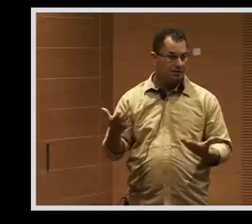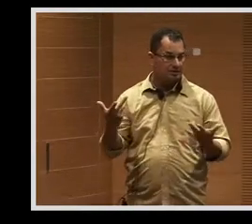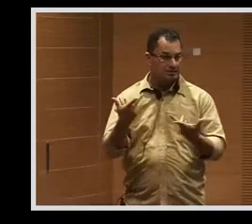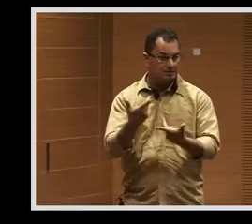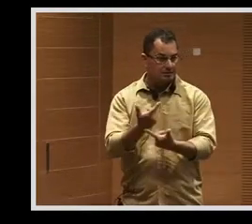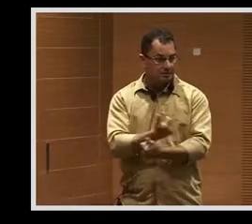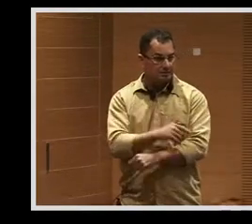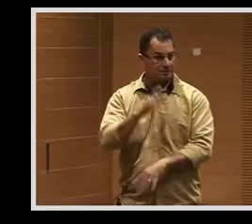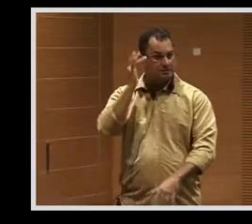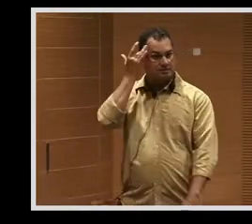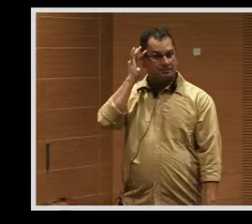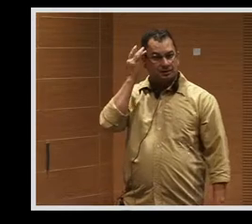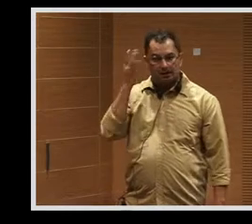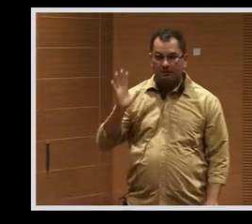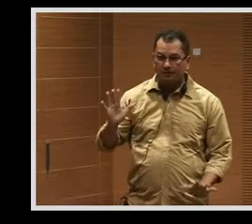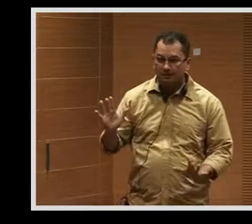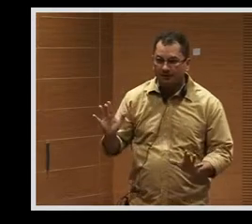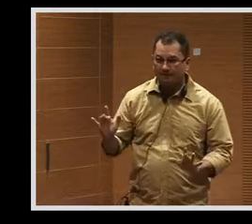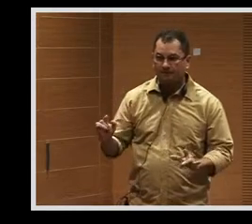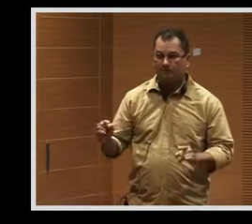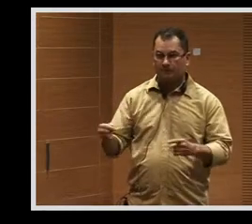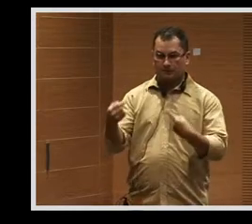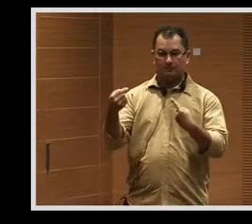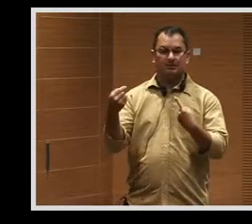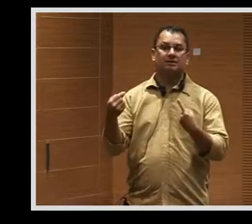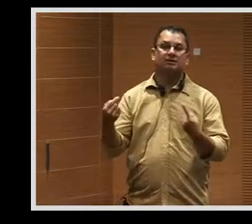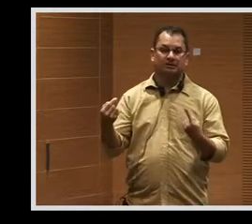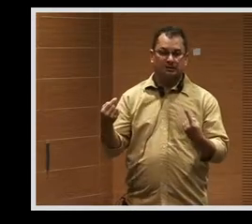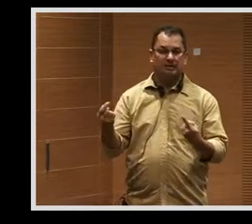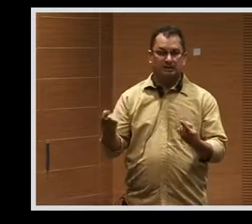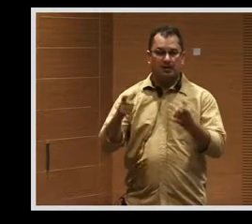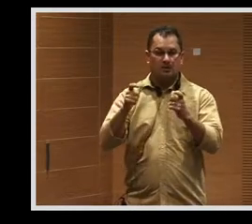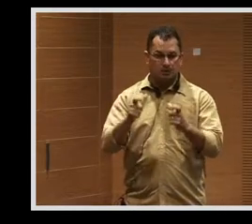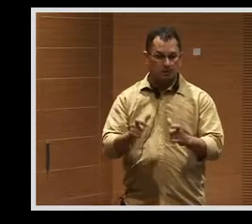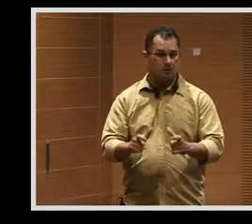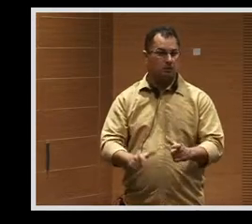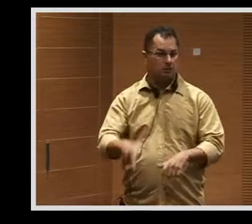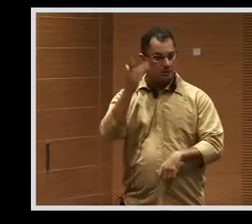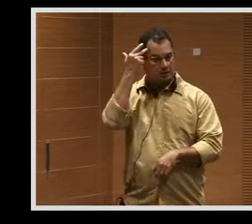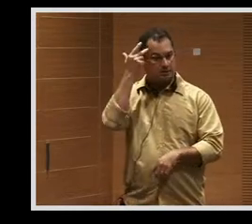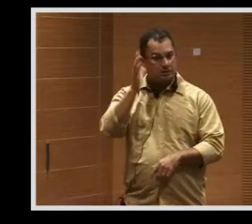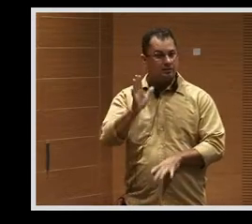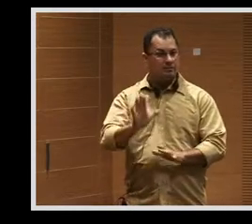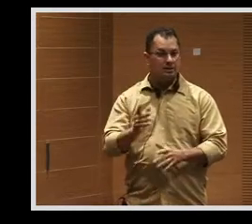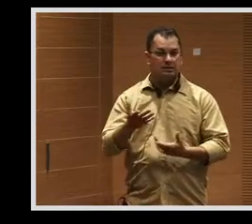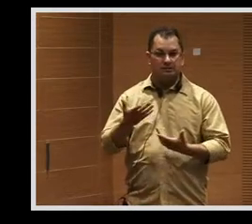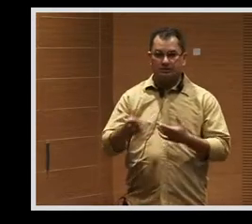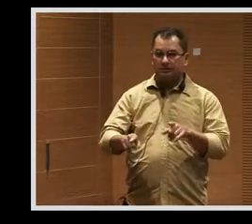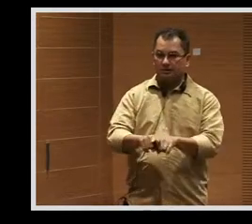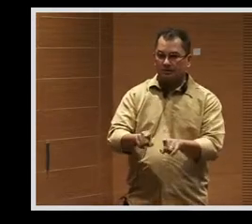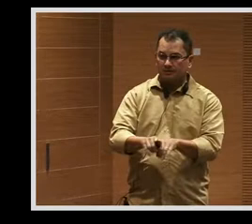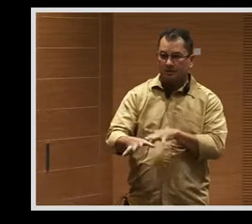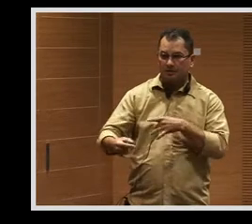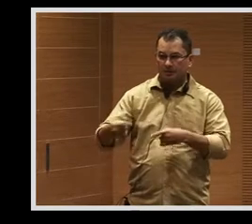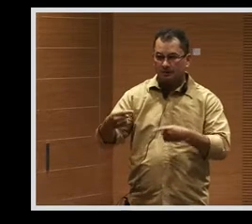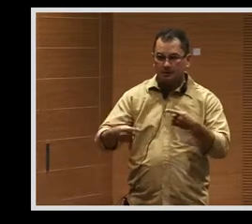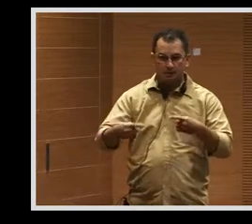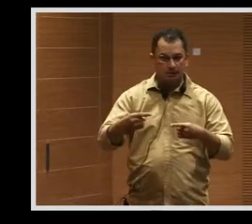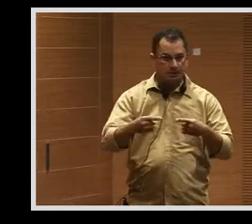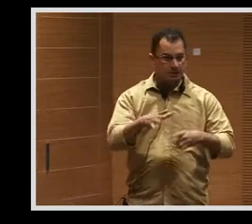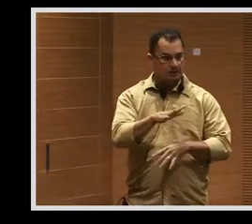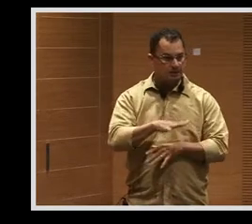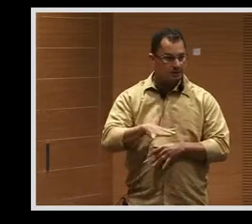essa provocação. É um pouquinho lugar comum, mas eu acho que ela situa muito bem o debate em torno